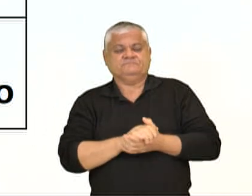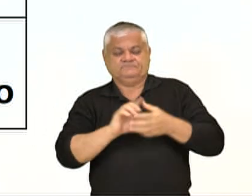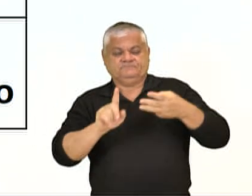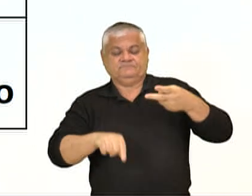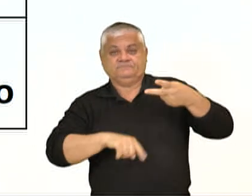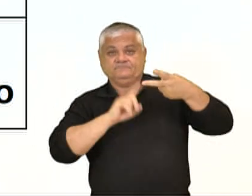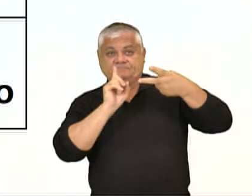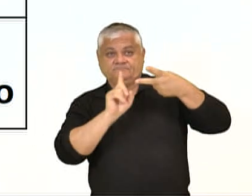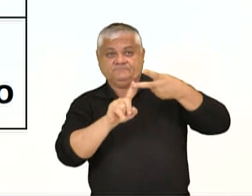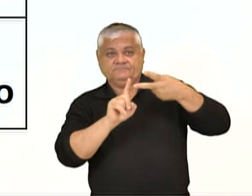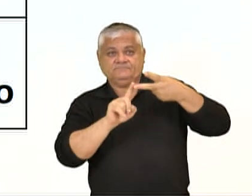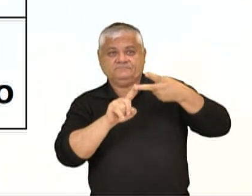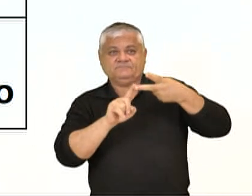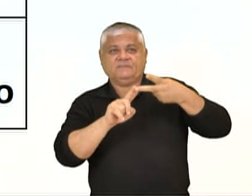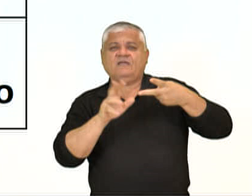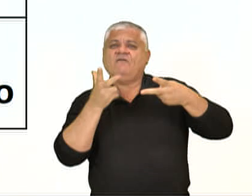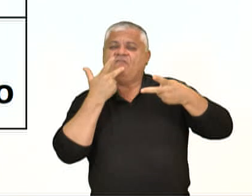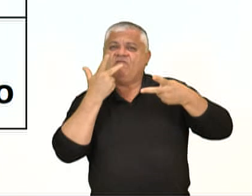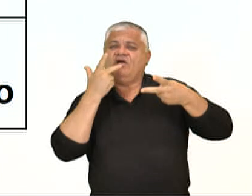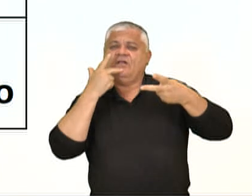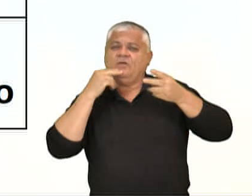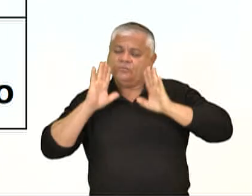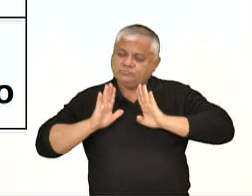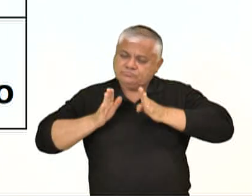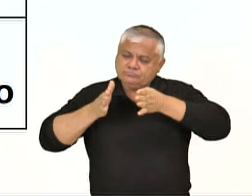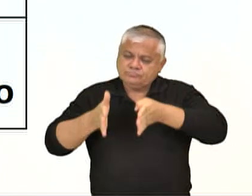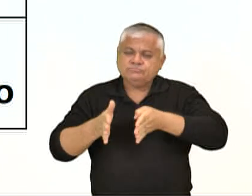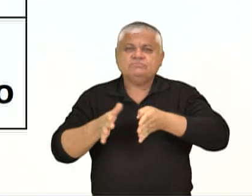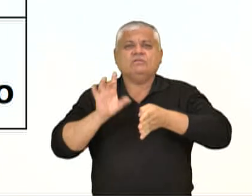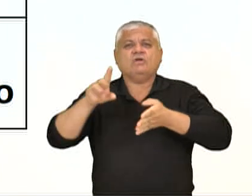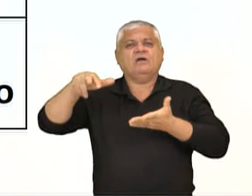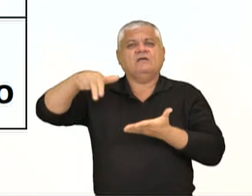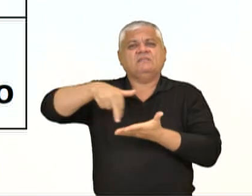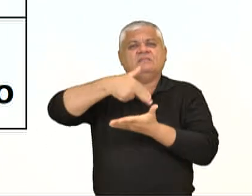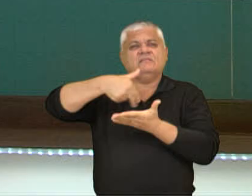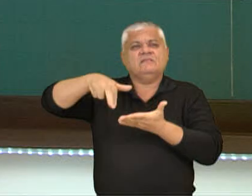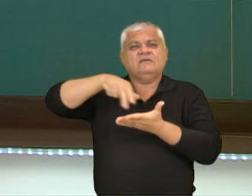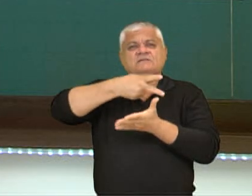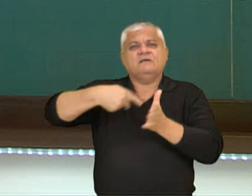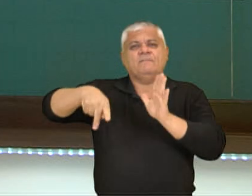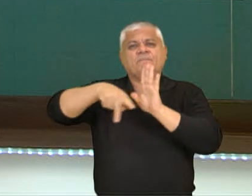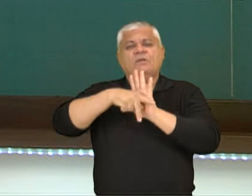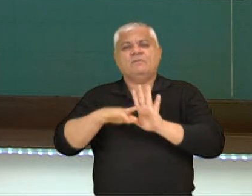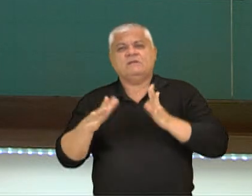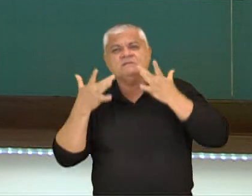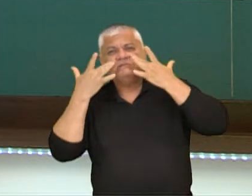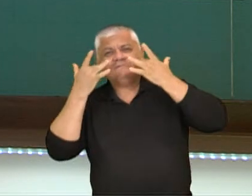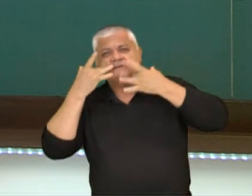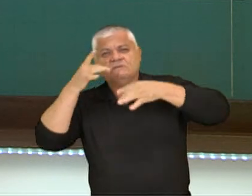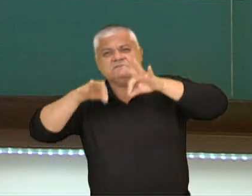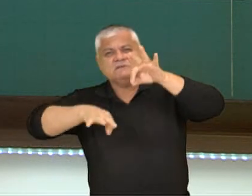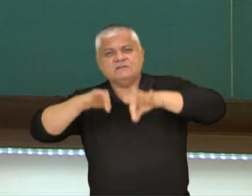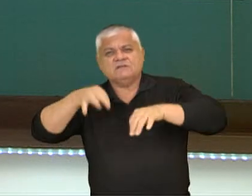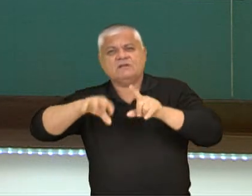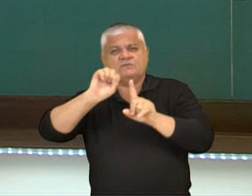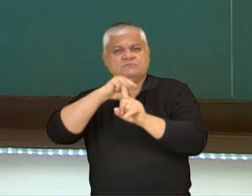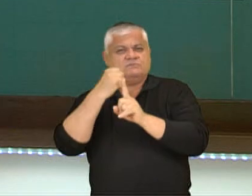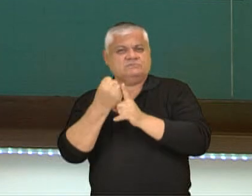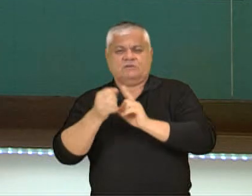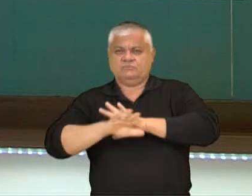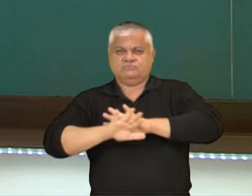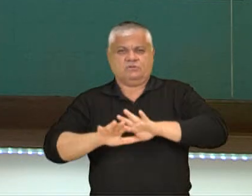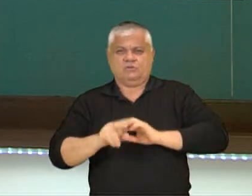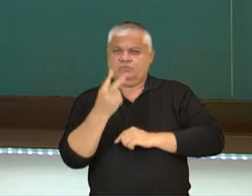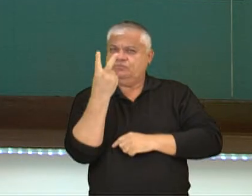alguns autores, com o passar do tempo, trouxeram a definição de classificação teatral e social. Só dividiu assim. Existem as